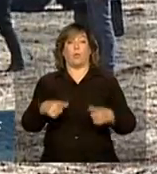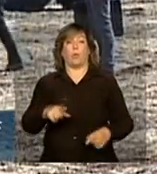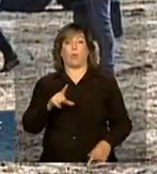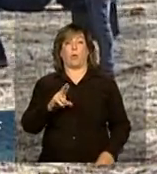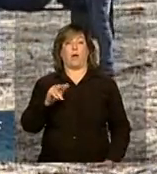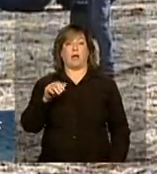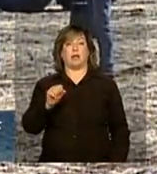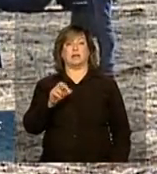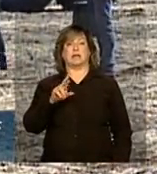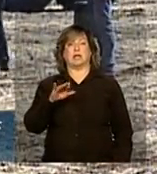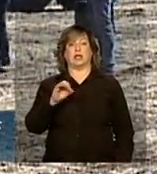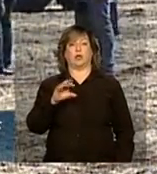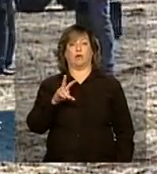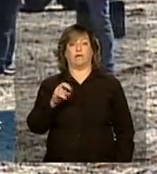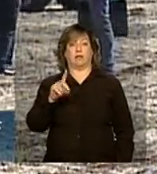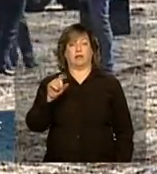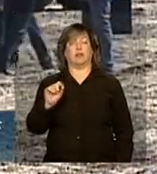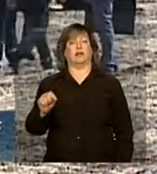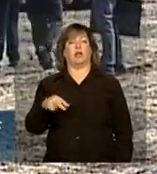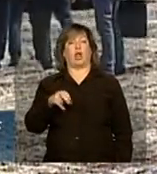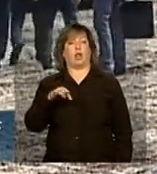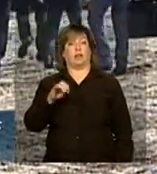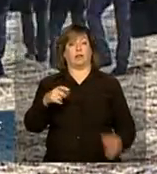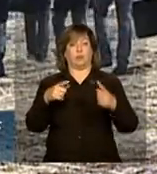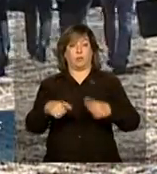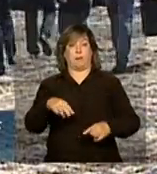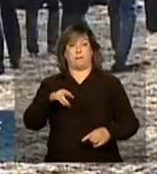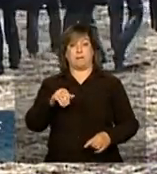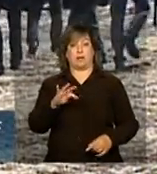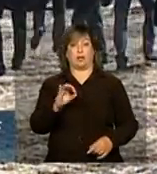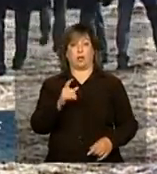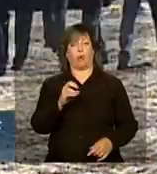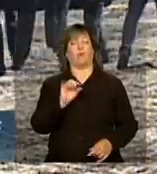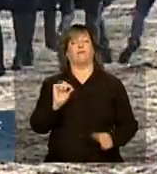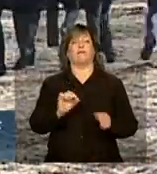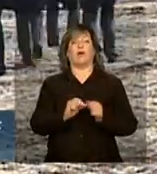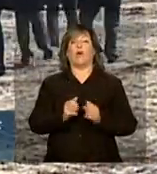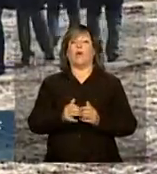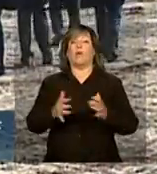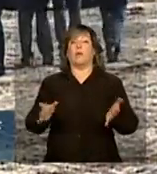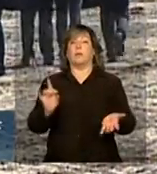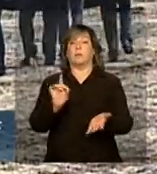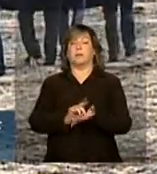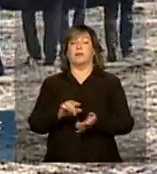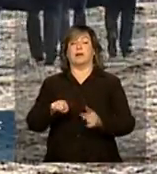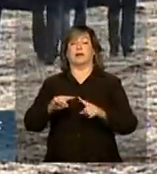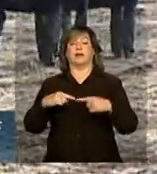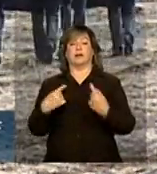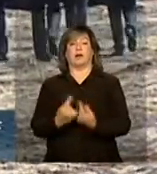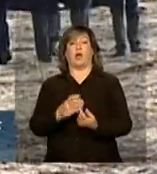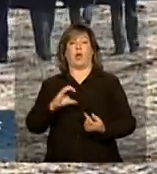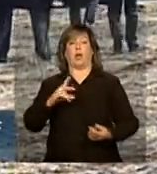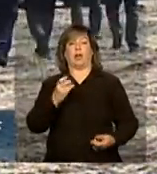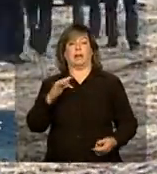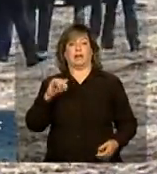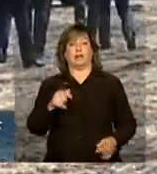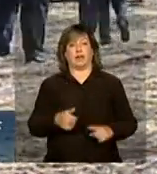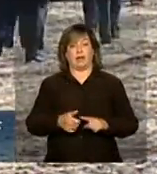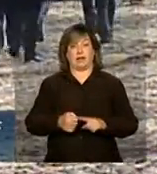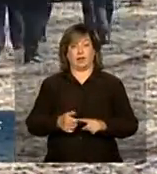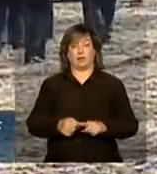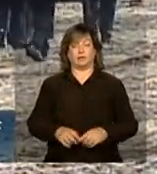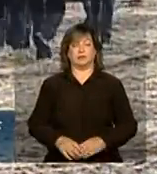Rio Verde no norte de Mato Grosso para fazer então a abertura oficial da colheita de